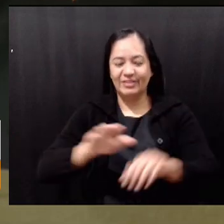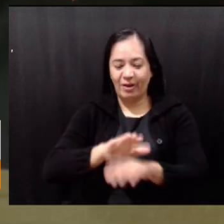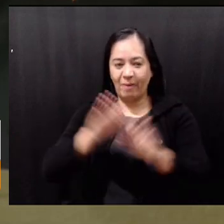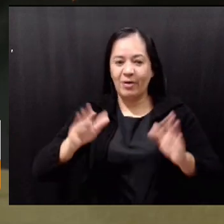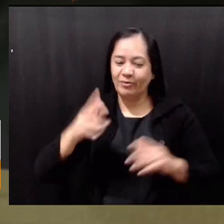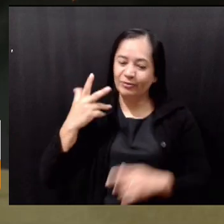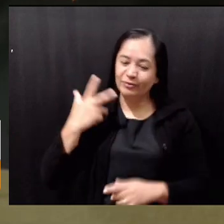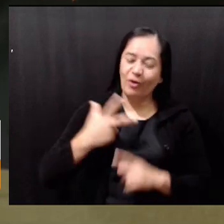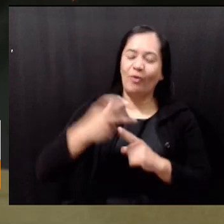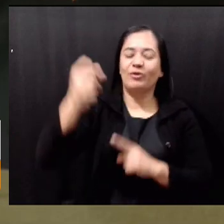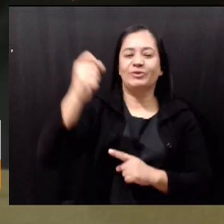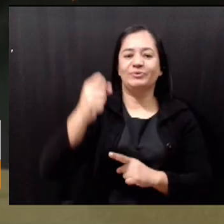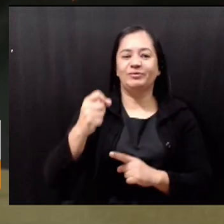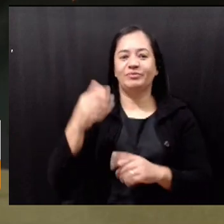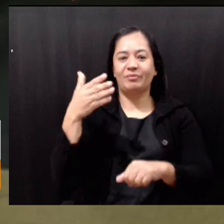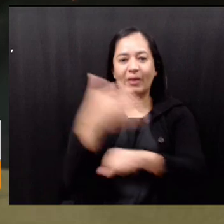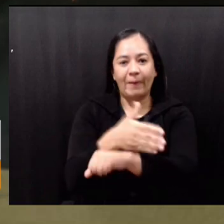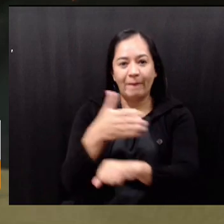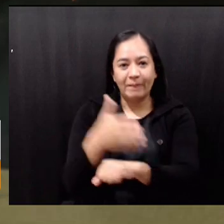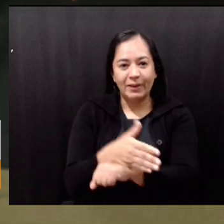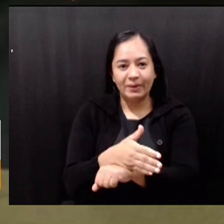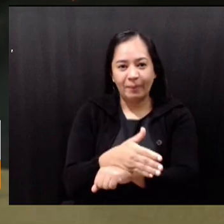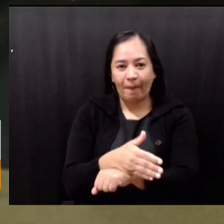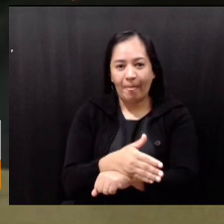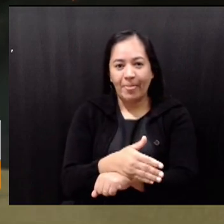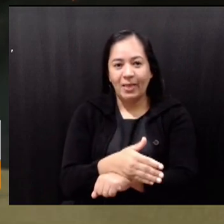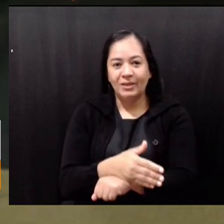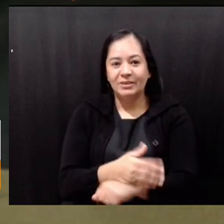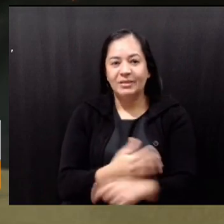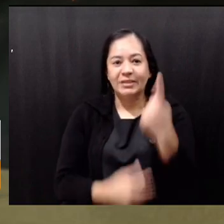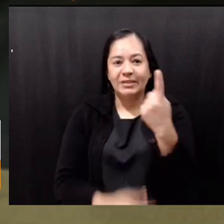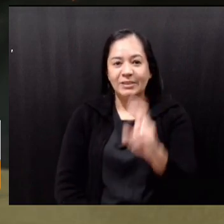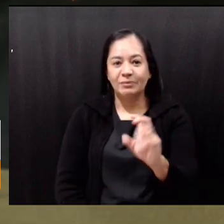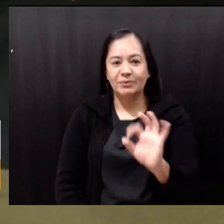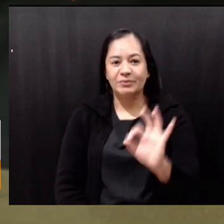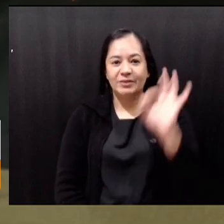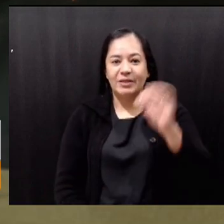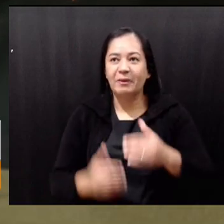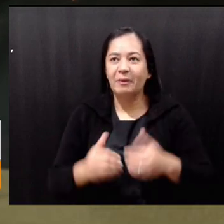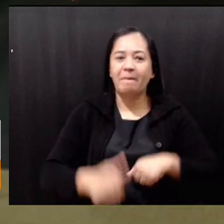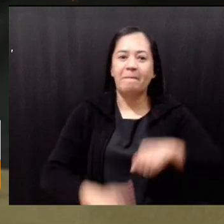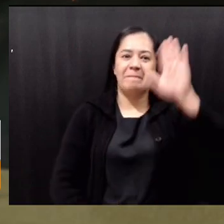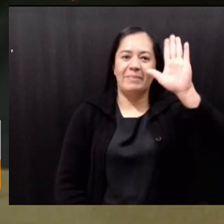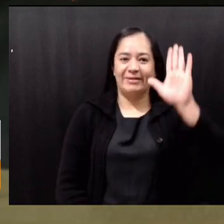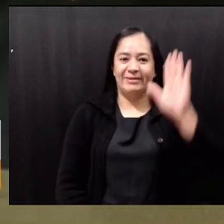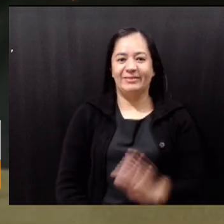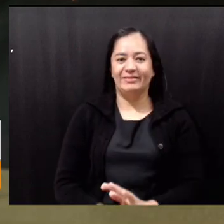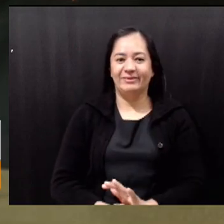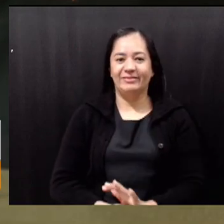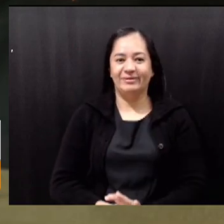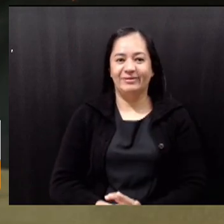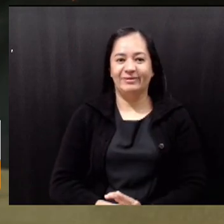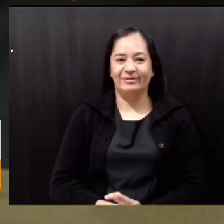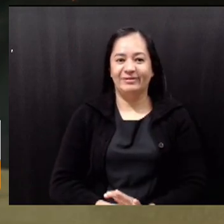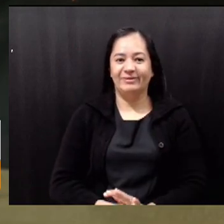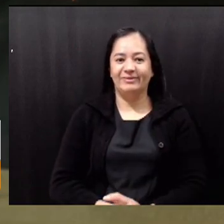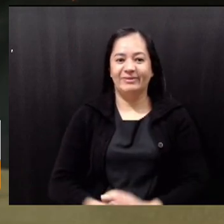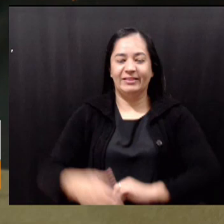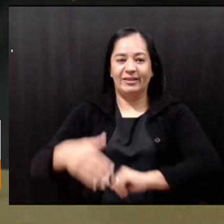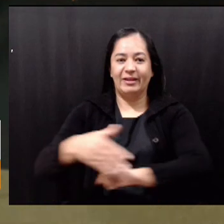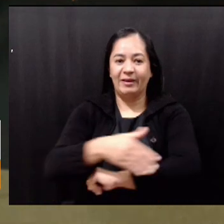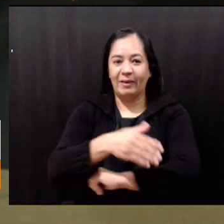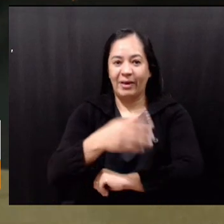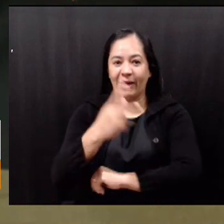corredores na Maratona de Campinas foi 15% maior em relação à edição anterior. A paraguaia Carmen Patrícia Martinez